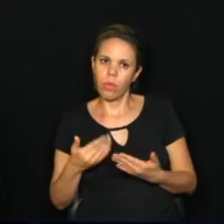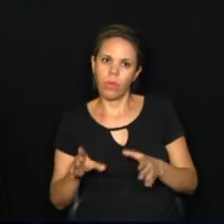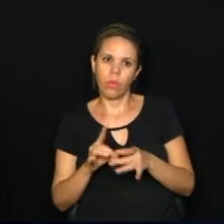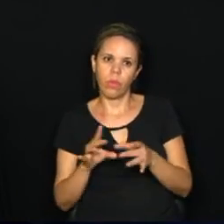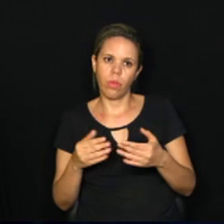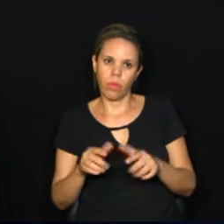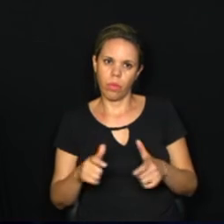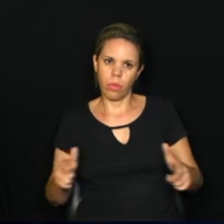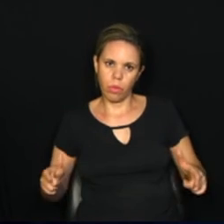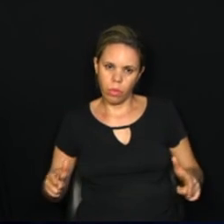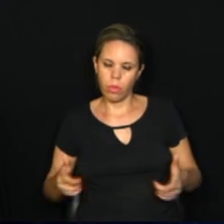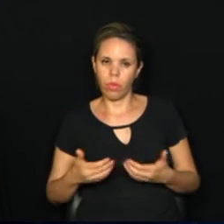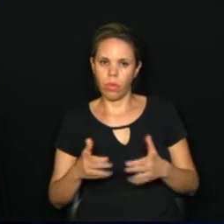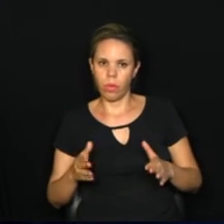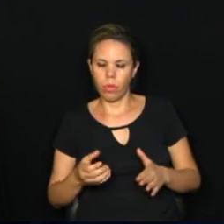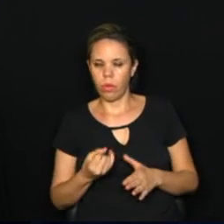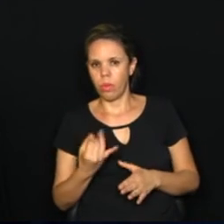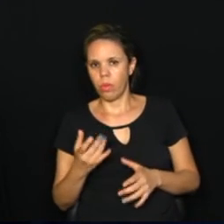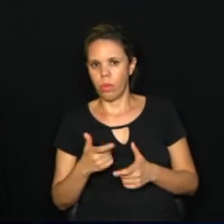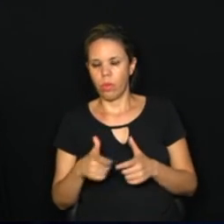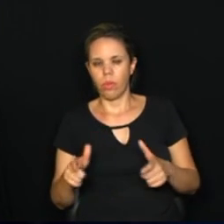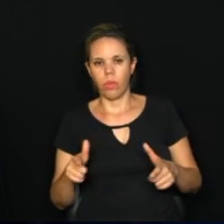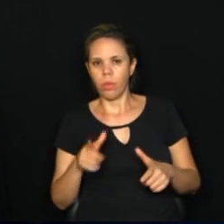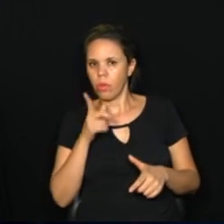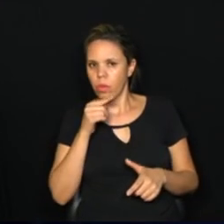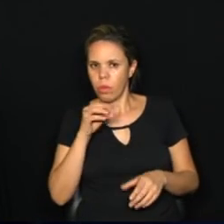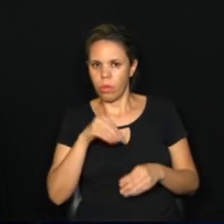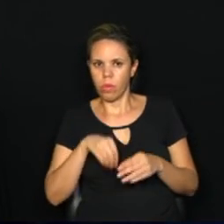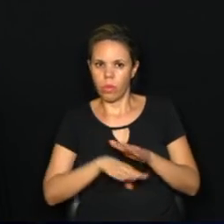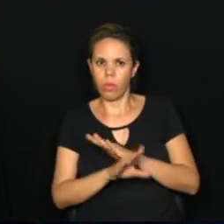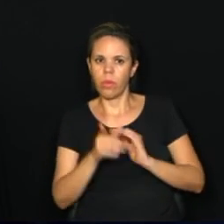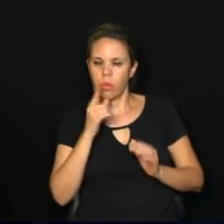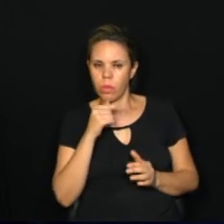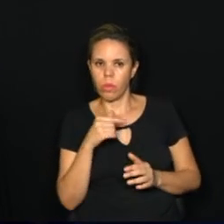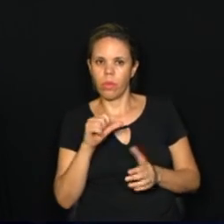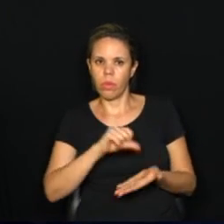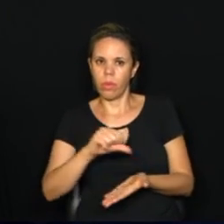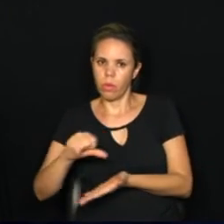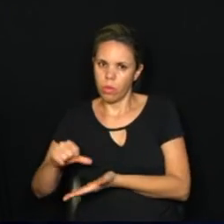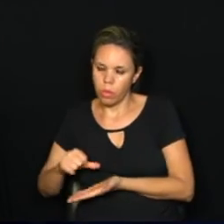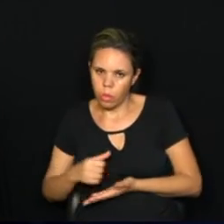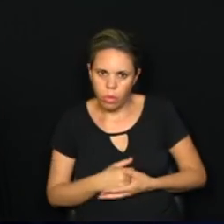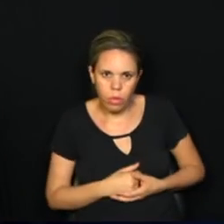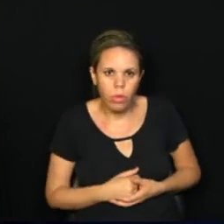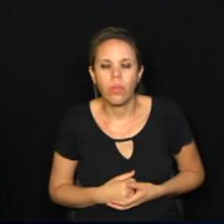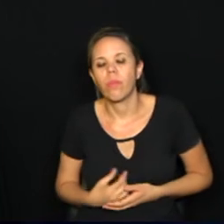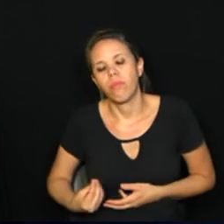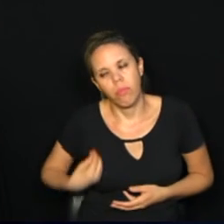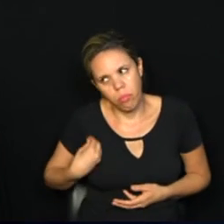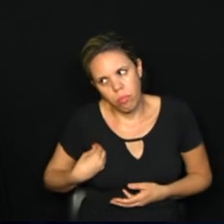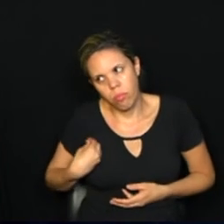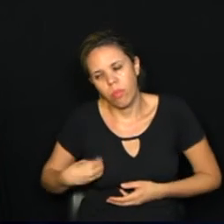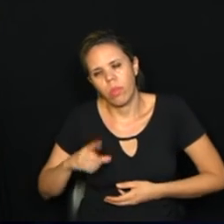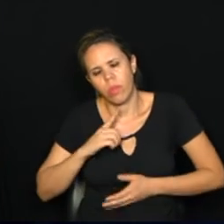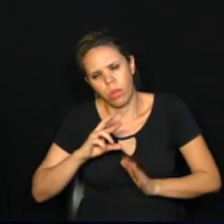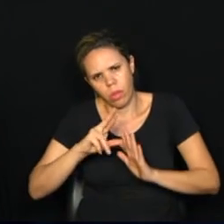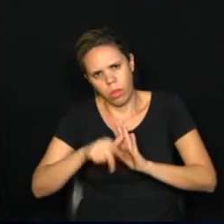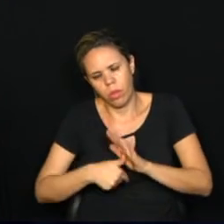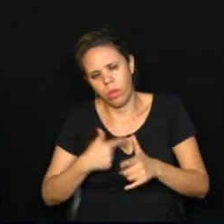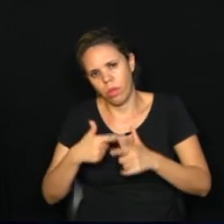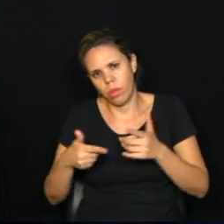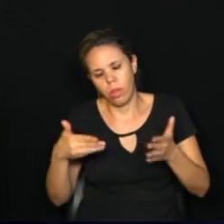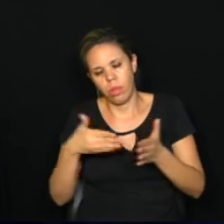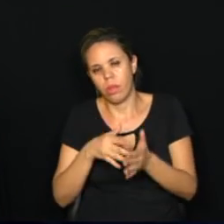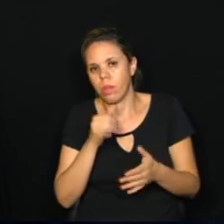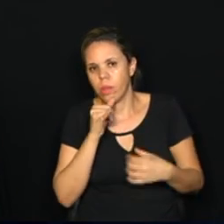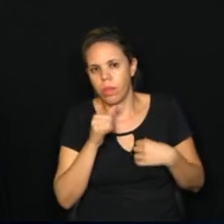ampliação da disponibilidade hídrica na região, né? Obviamente, existem aí uma série de implicações, como